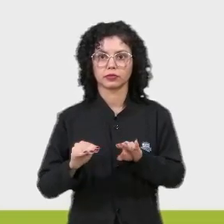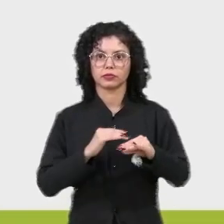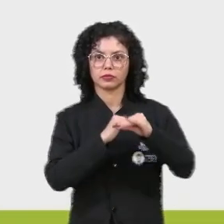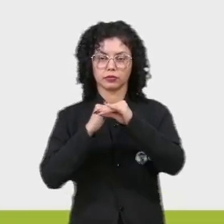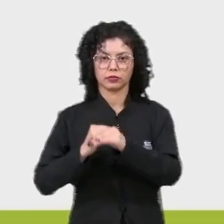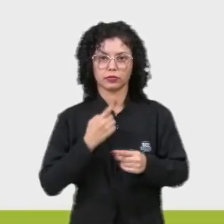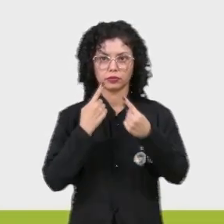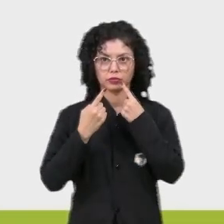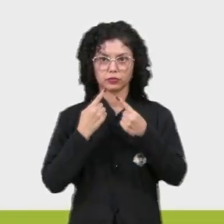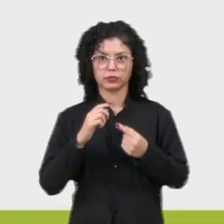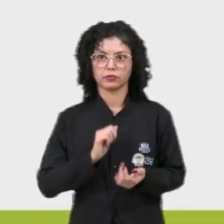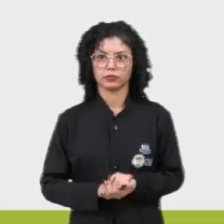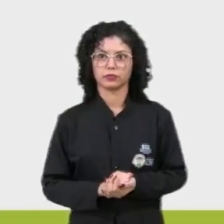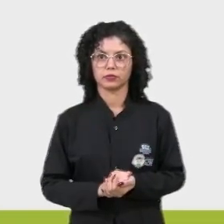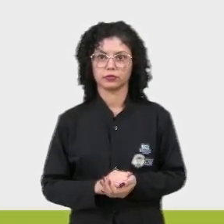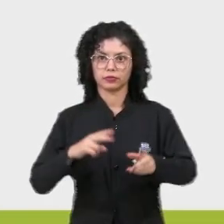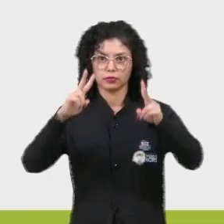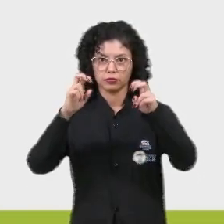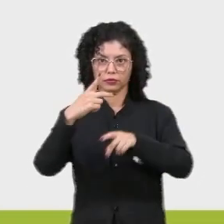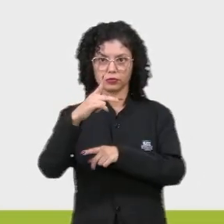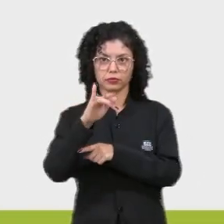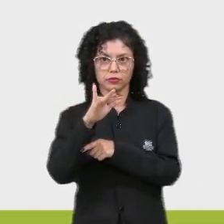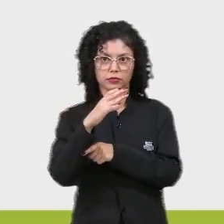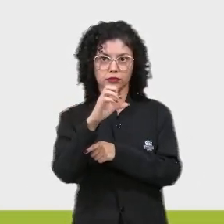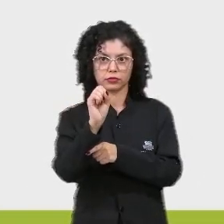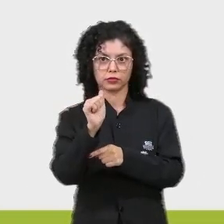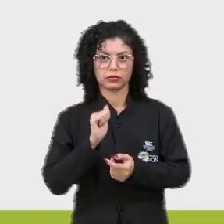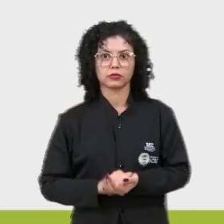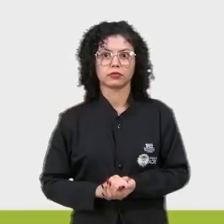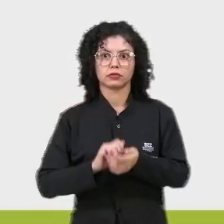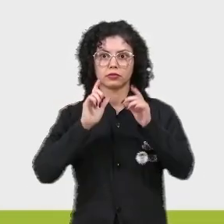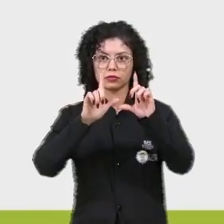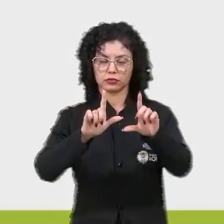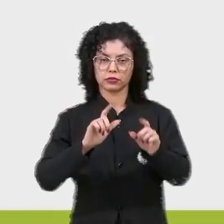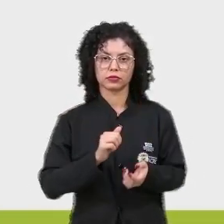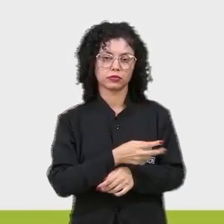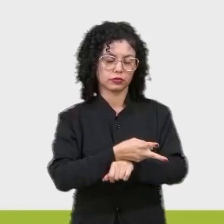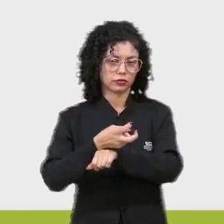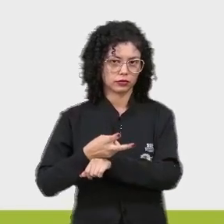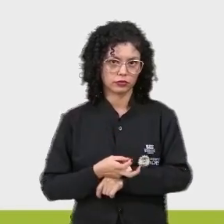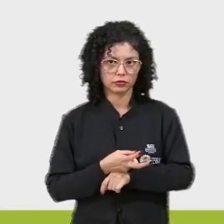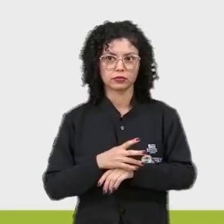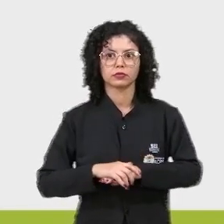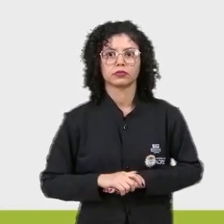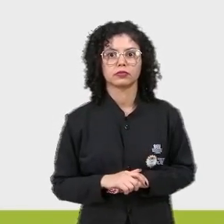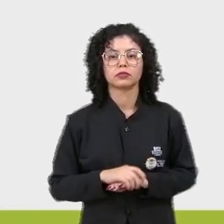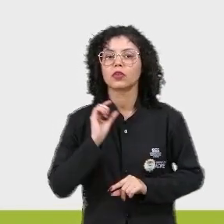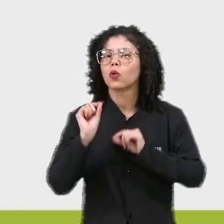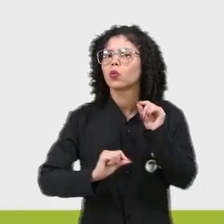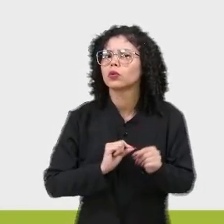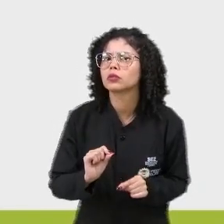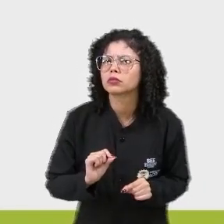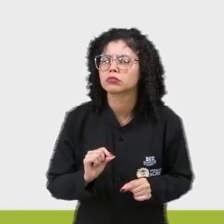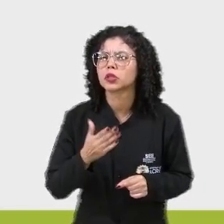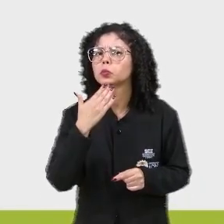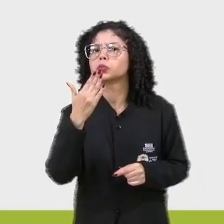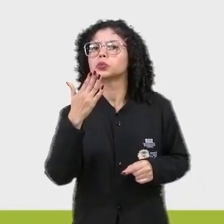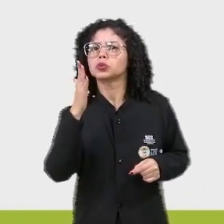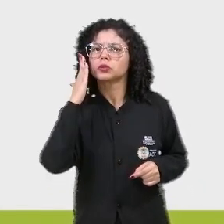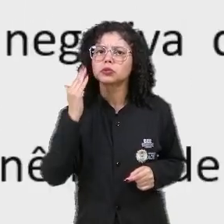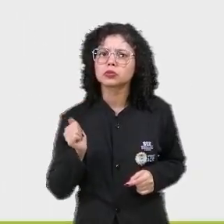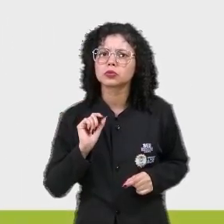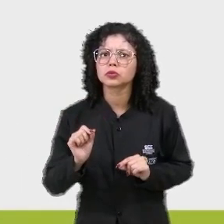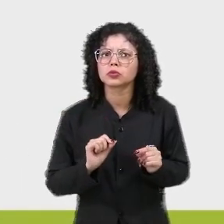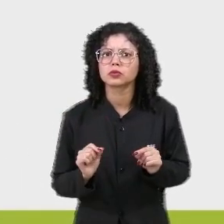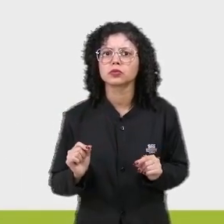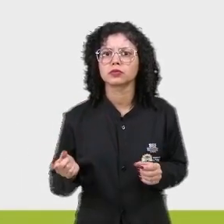um diálogo entre a obra de Picasso e a charge ao explorar o que, pessoal? Nós temos aí,